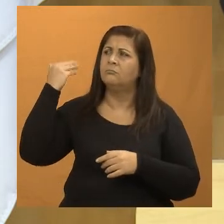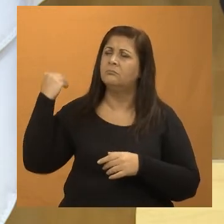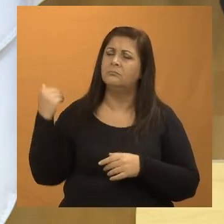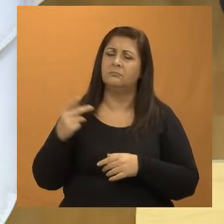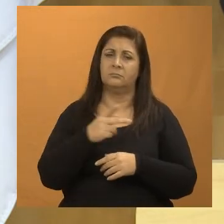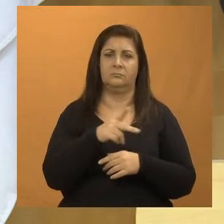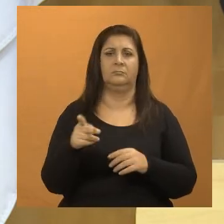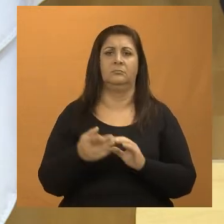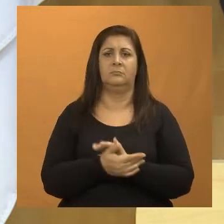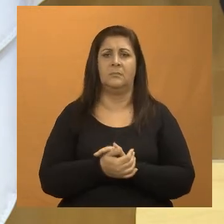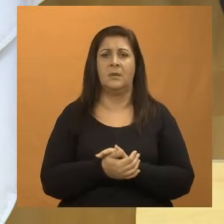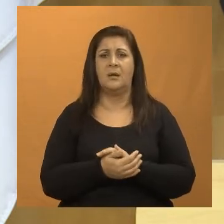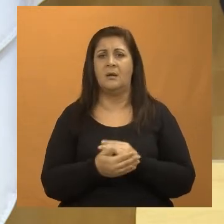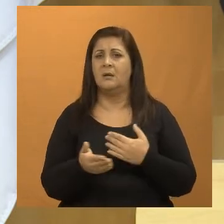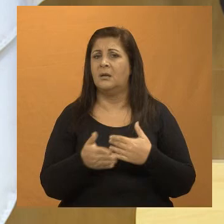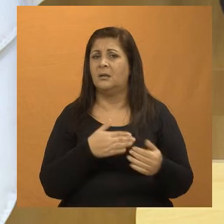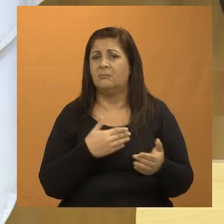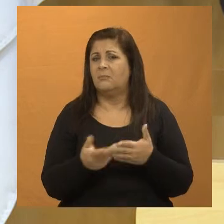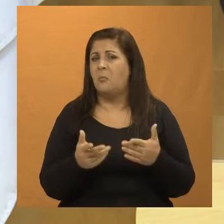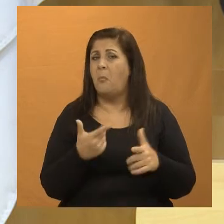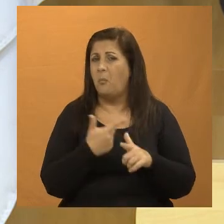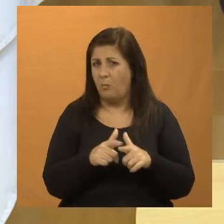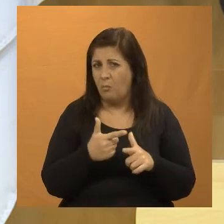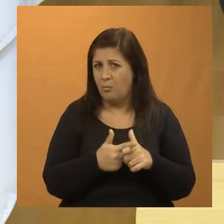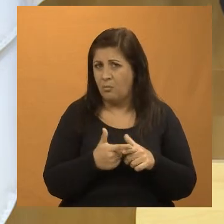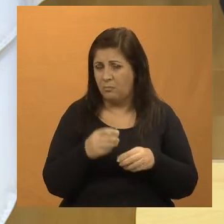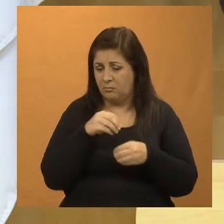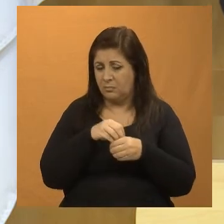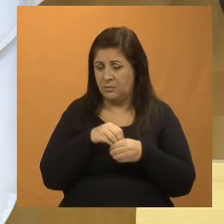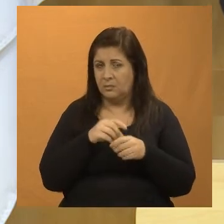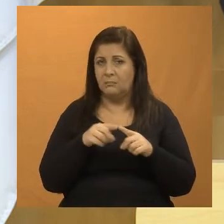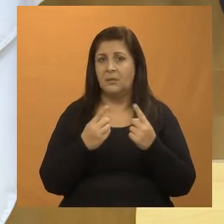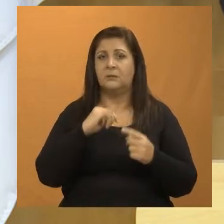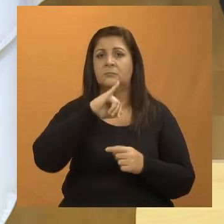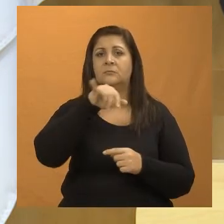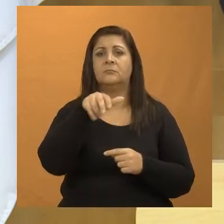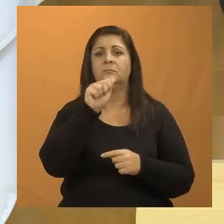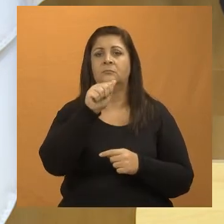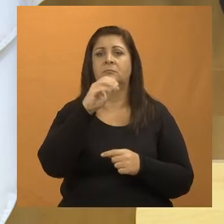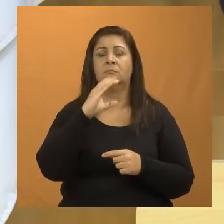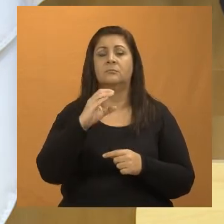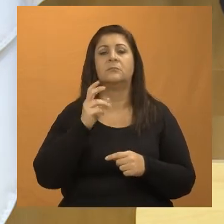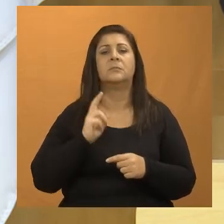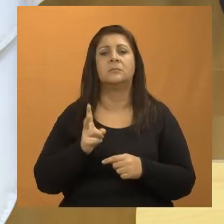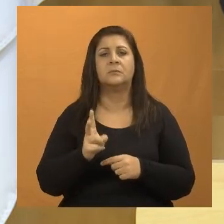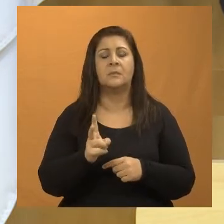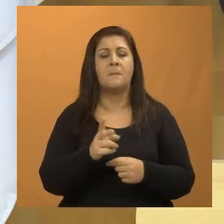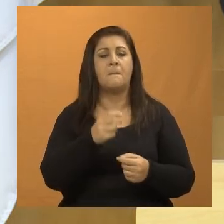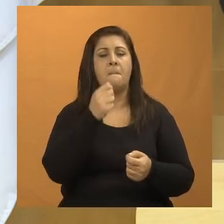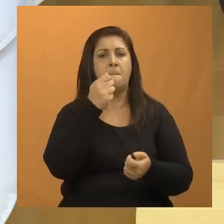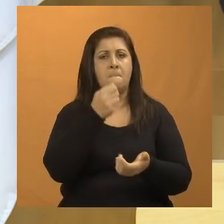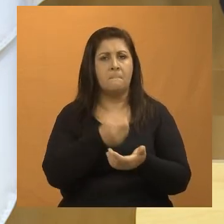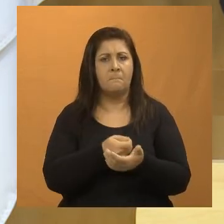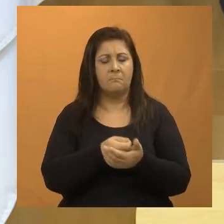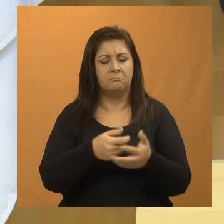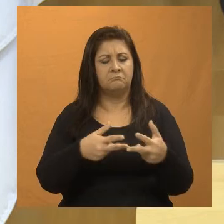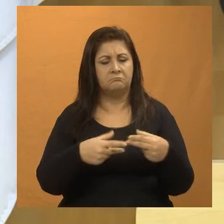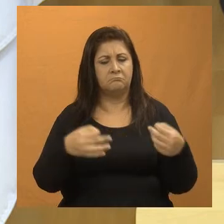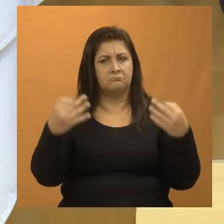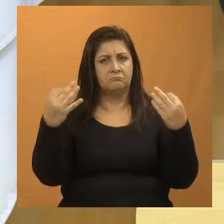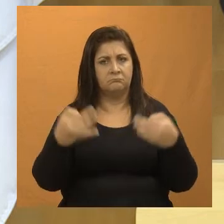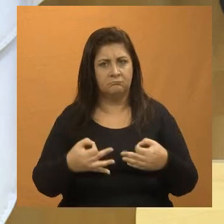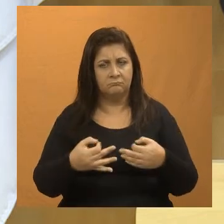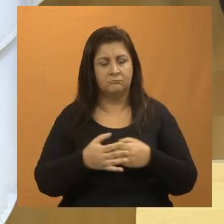Independente dos nossos problemas internos, o JAC sempre honrou seus compromissos integralmente. Tem